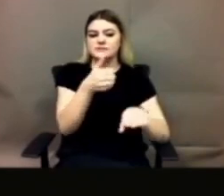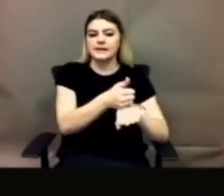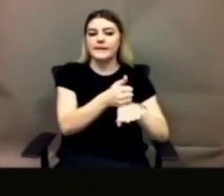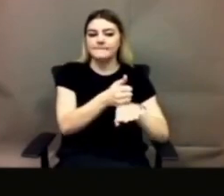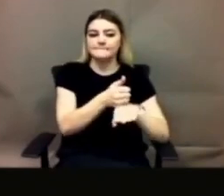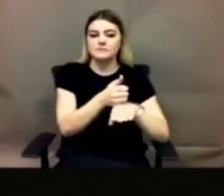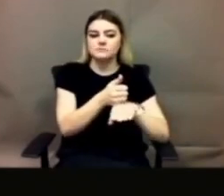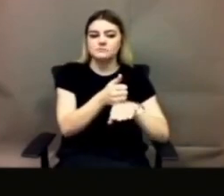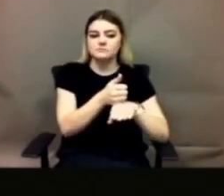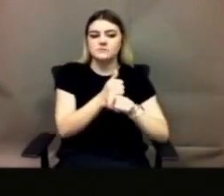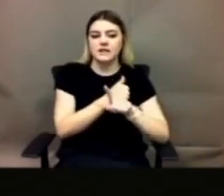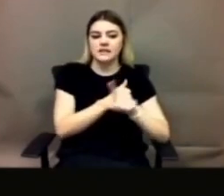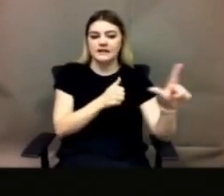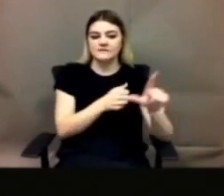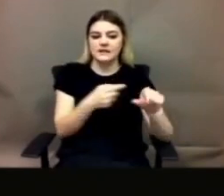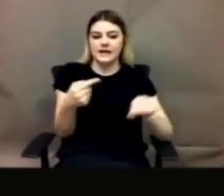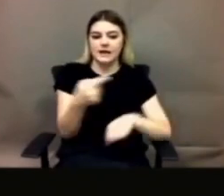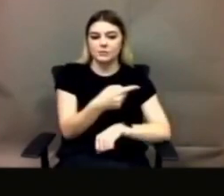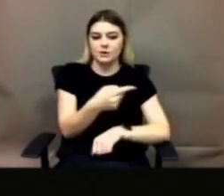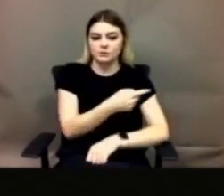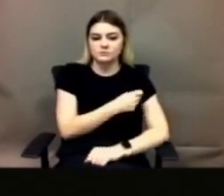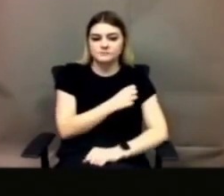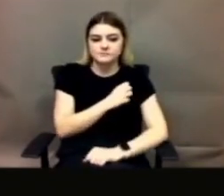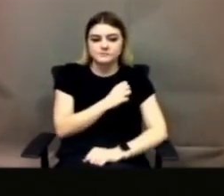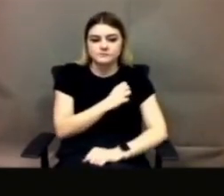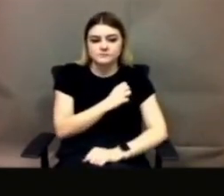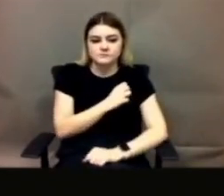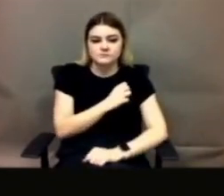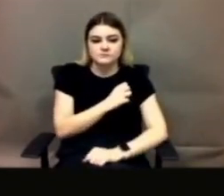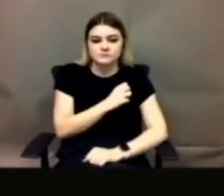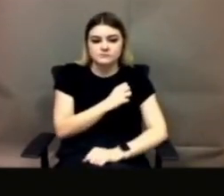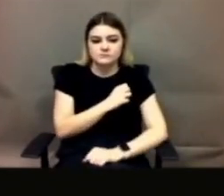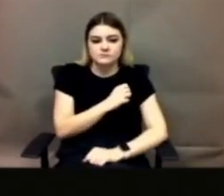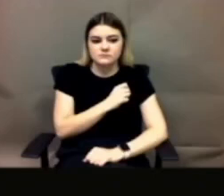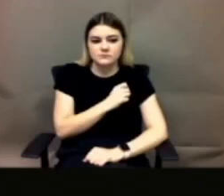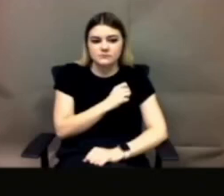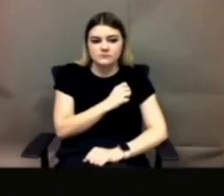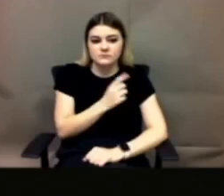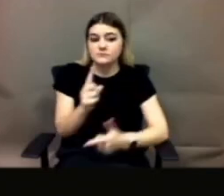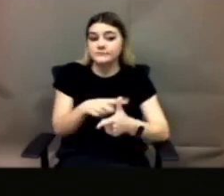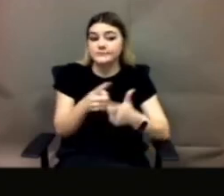conectado no meu Make Make. E o que a gente vai fazer aqui?